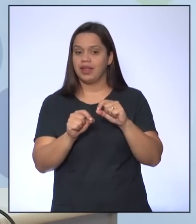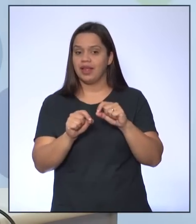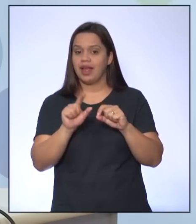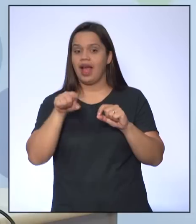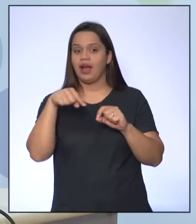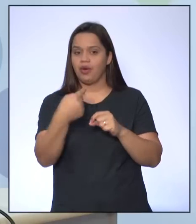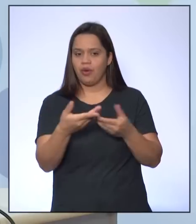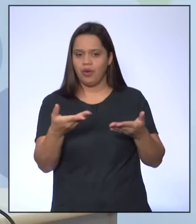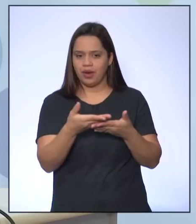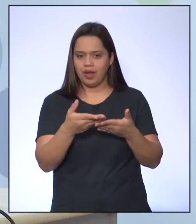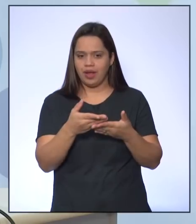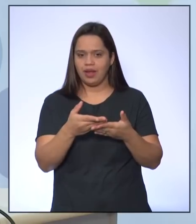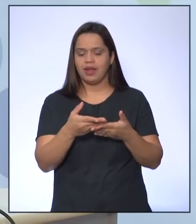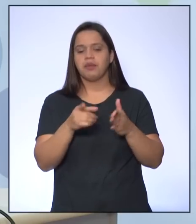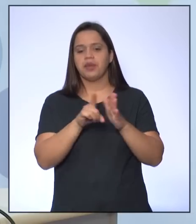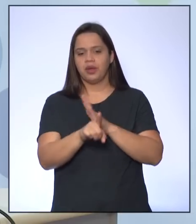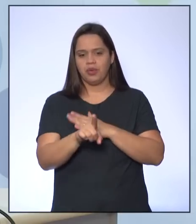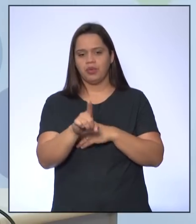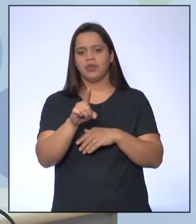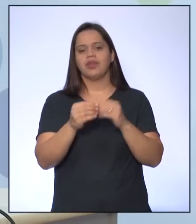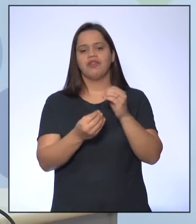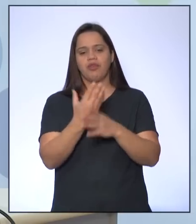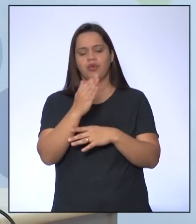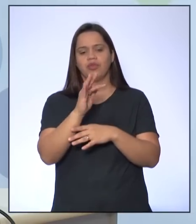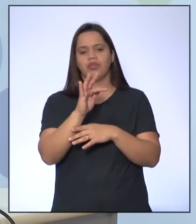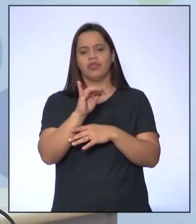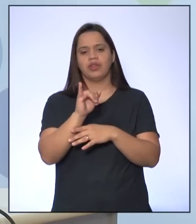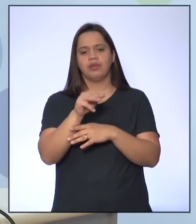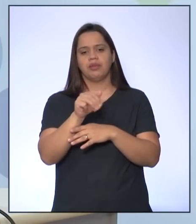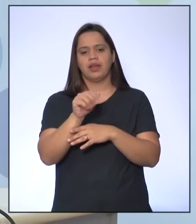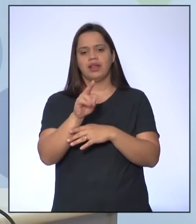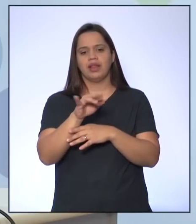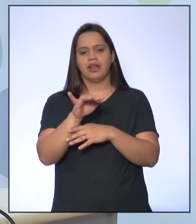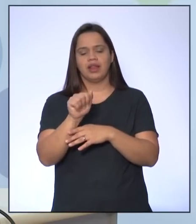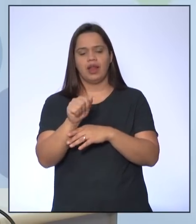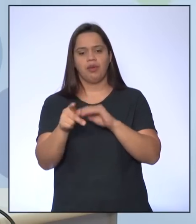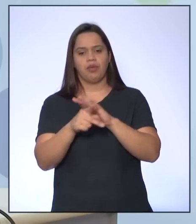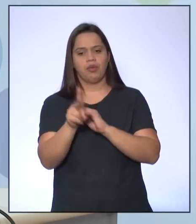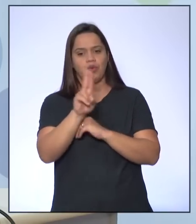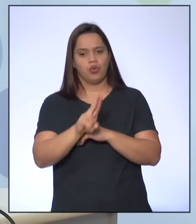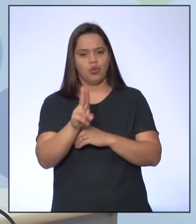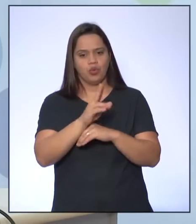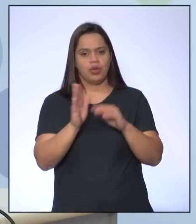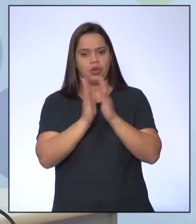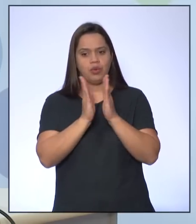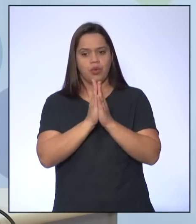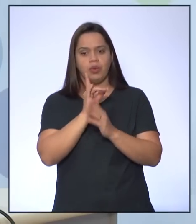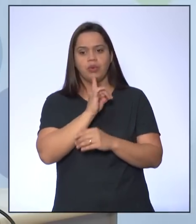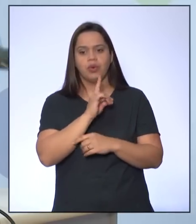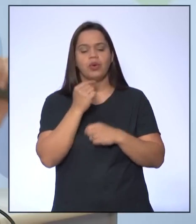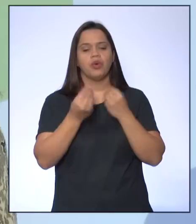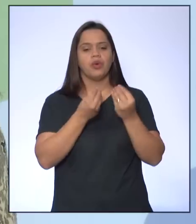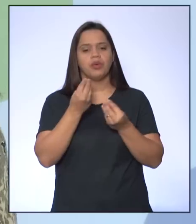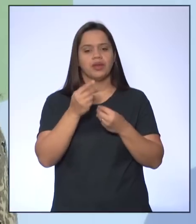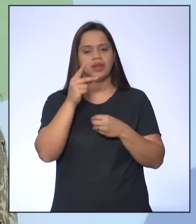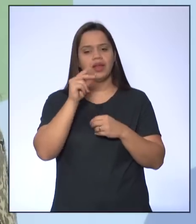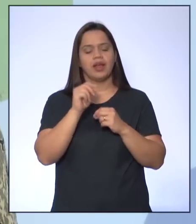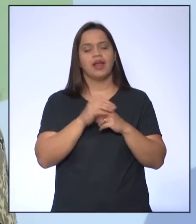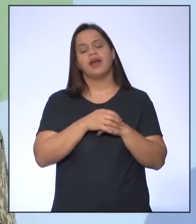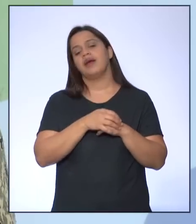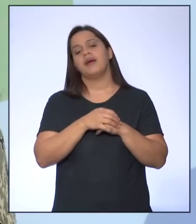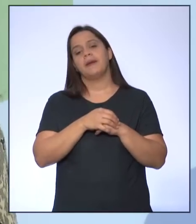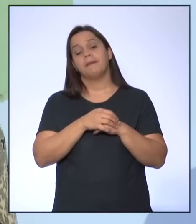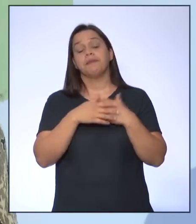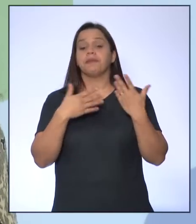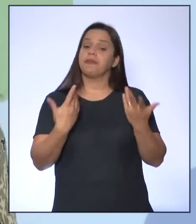fonte imaterial que a gente usa no dia do nosso aniversário, que a gente costuma rememorá-la, né? Sim.